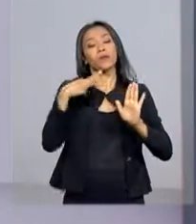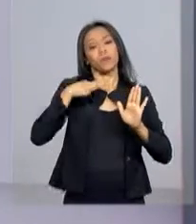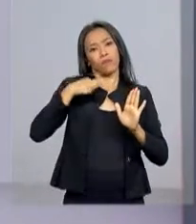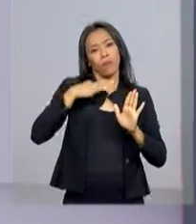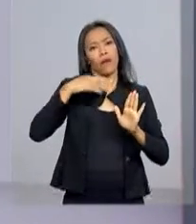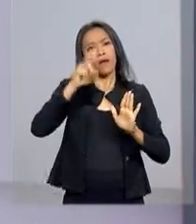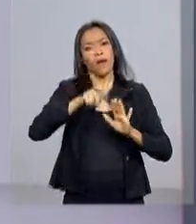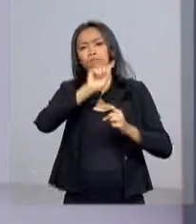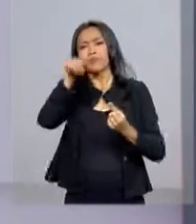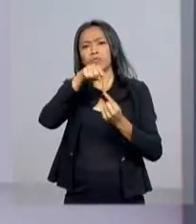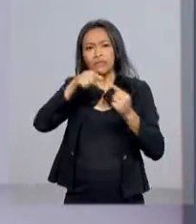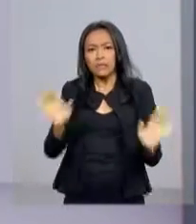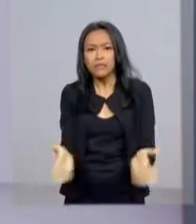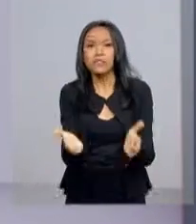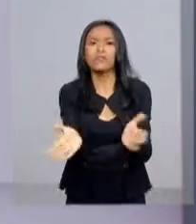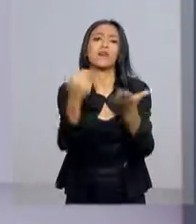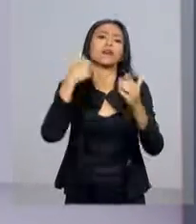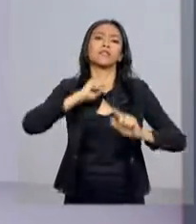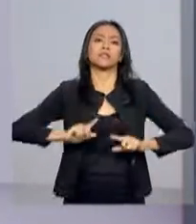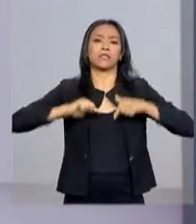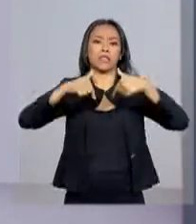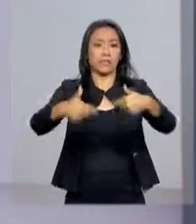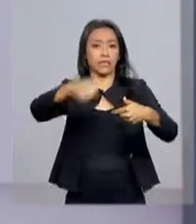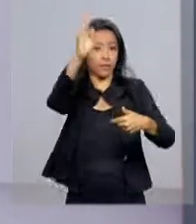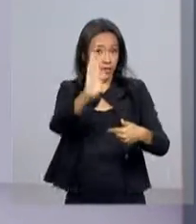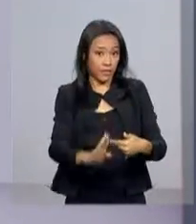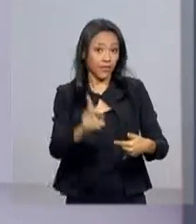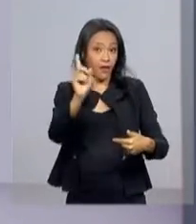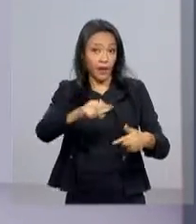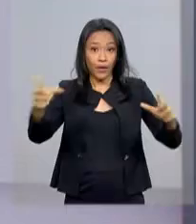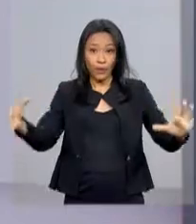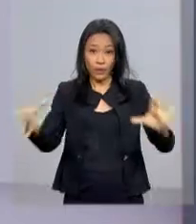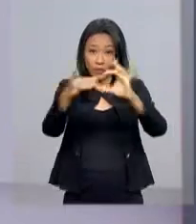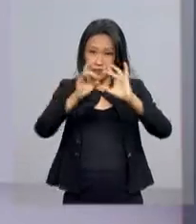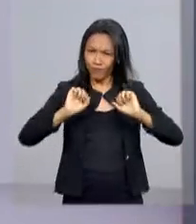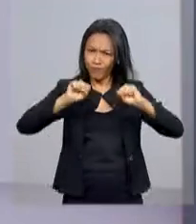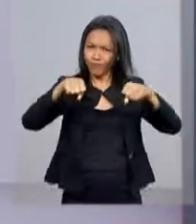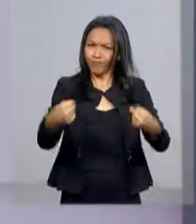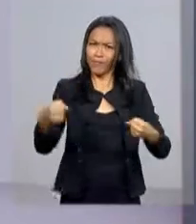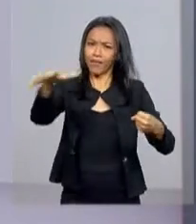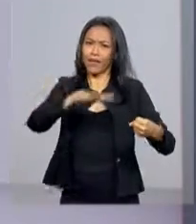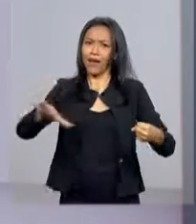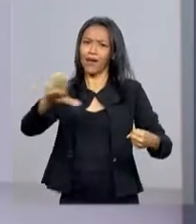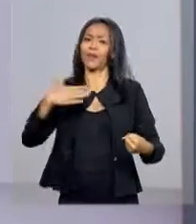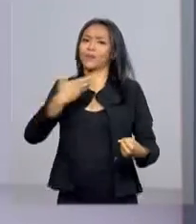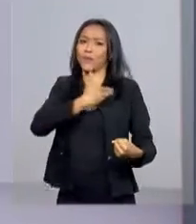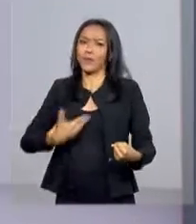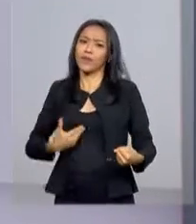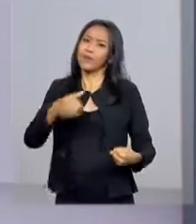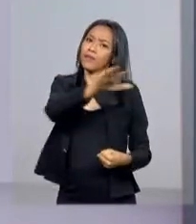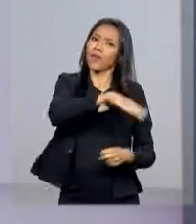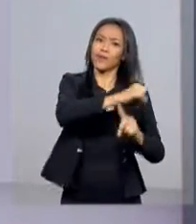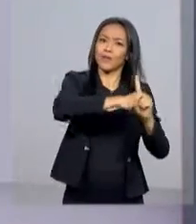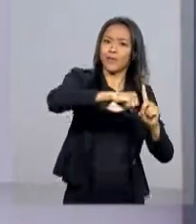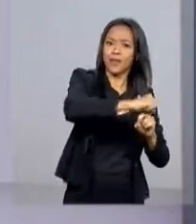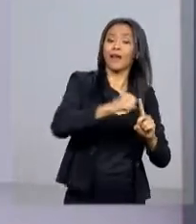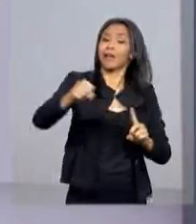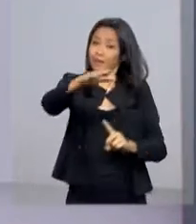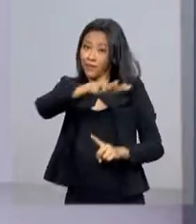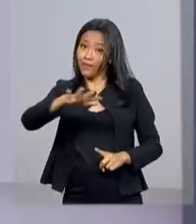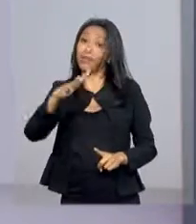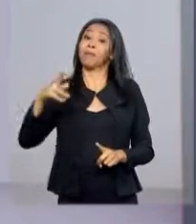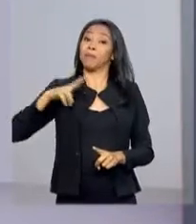para incentivar esse tipo de ação no Brasil e promover a união de esforços do setor público, da sociedade civil e da